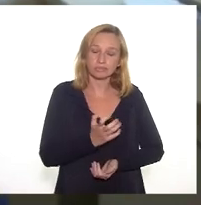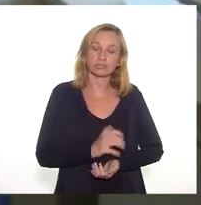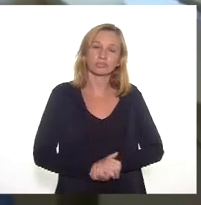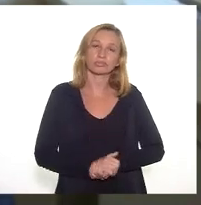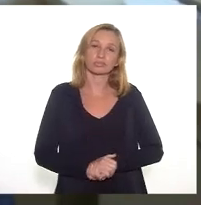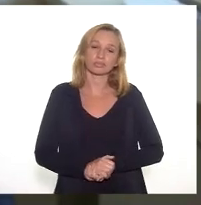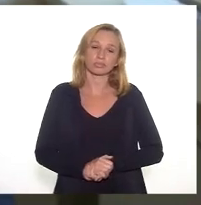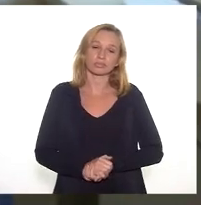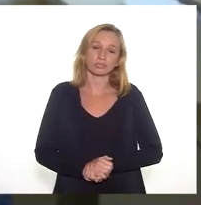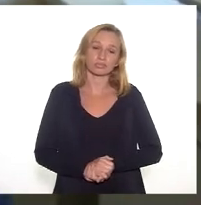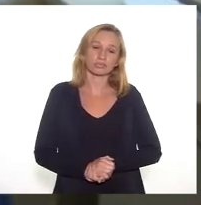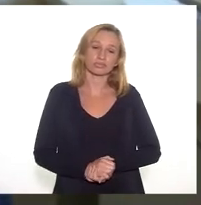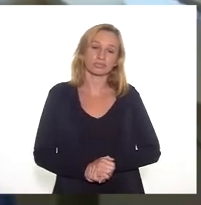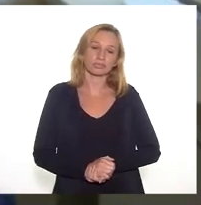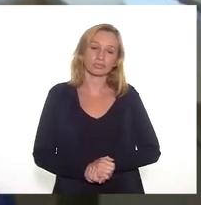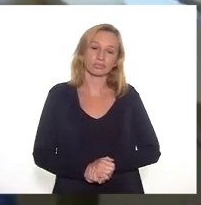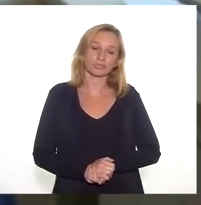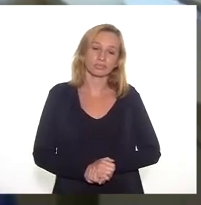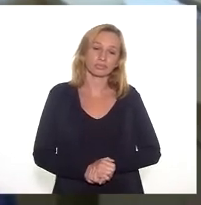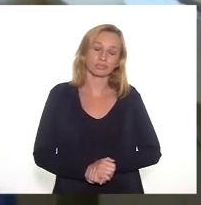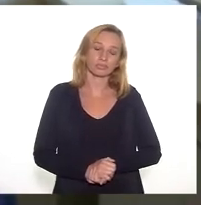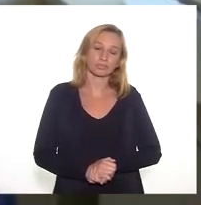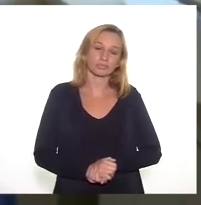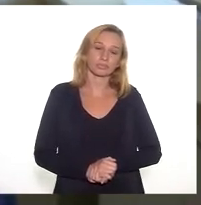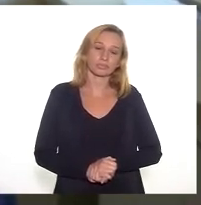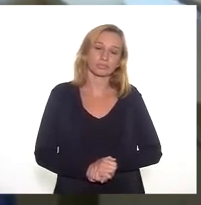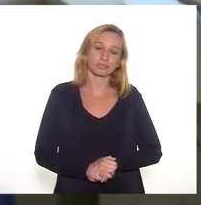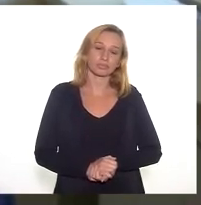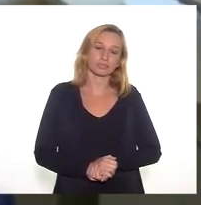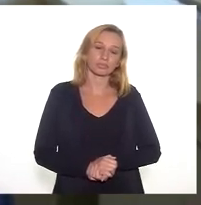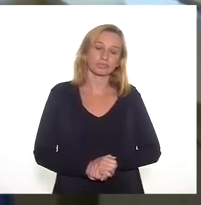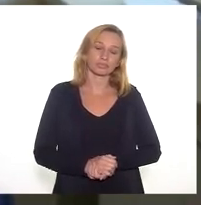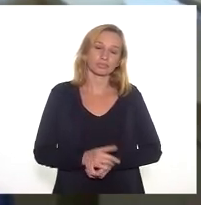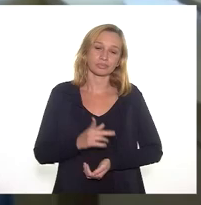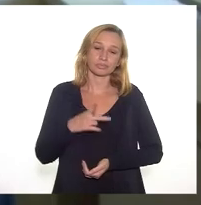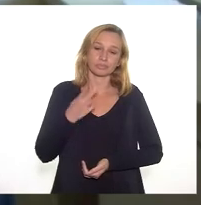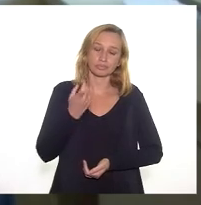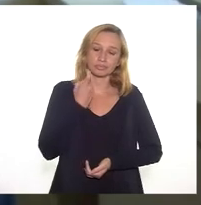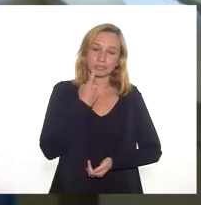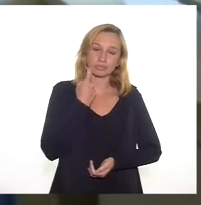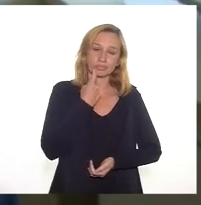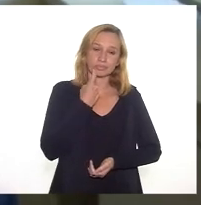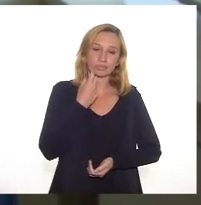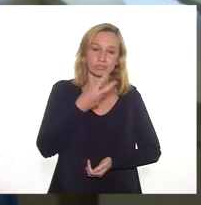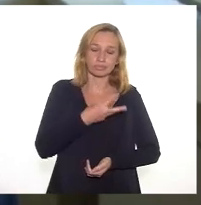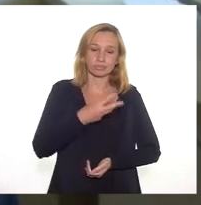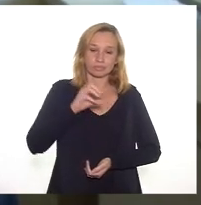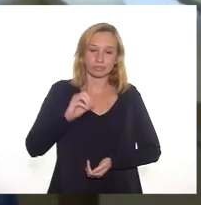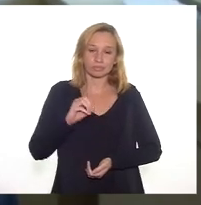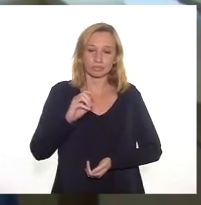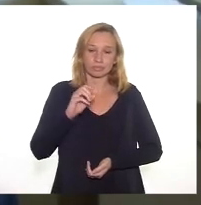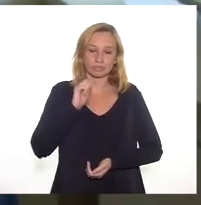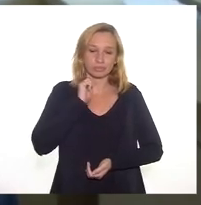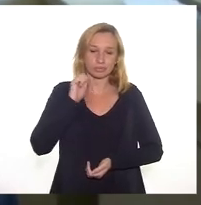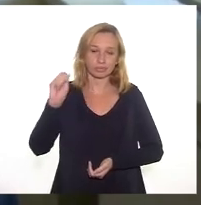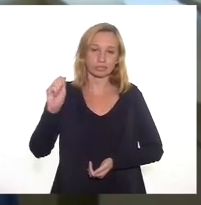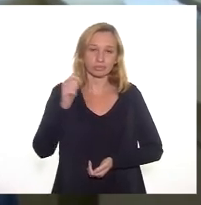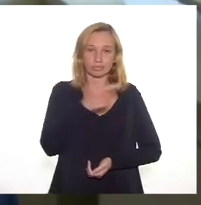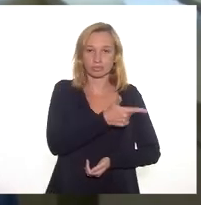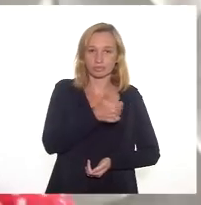remeter à sexta-feira, 30 de abril de 2021.